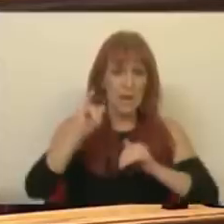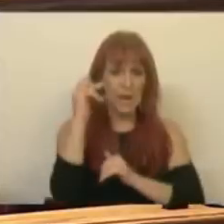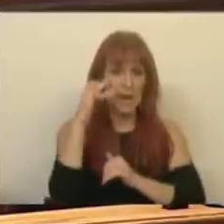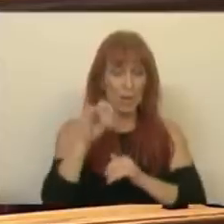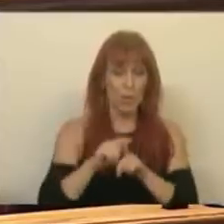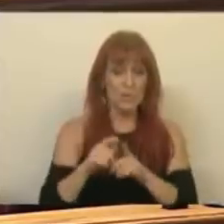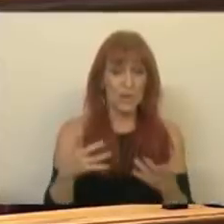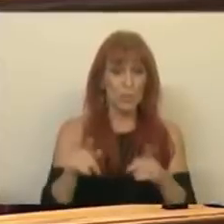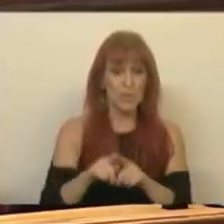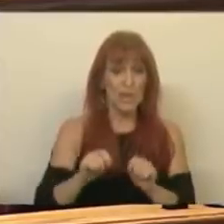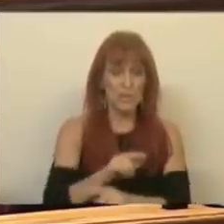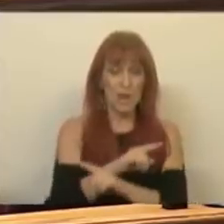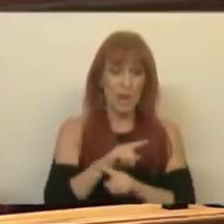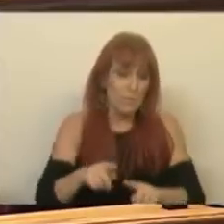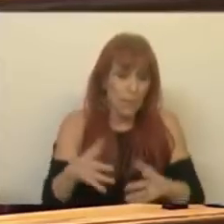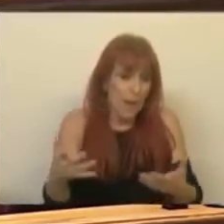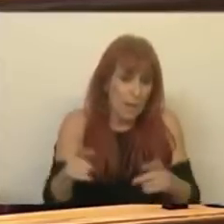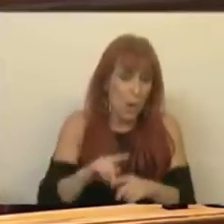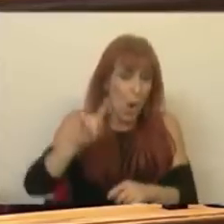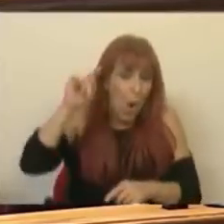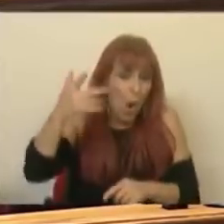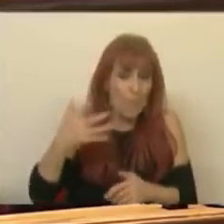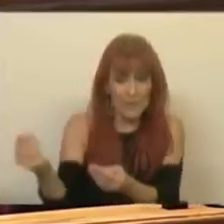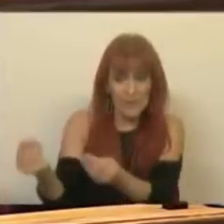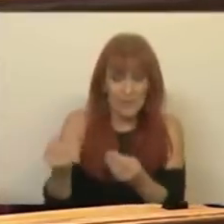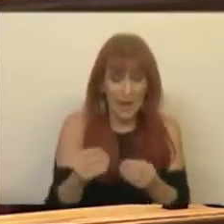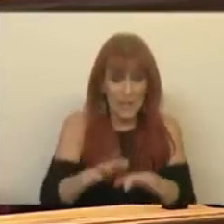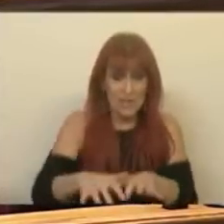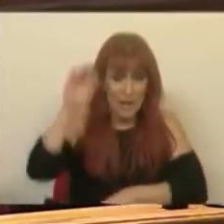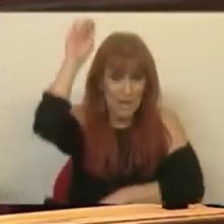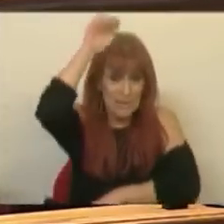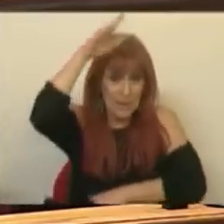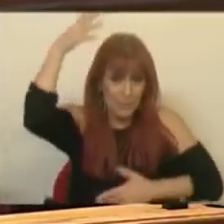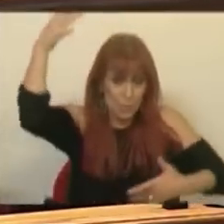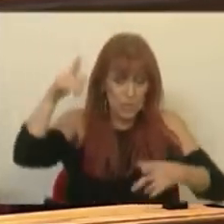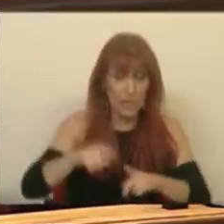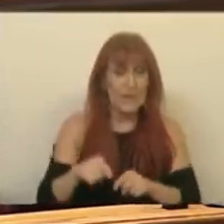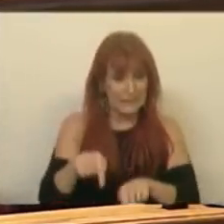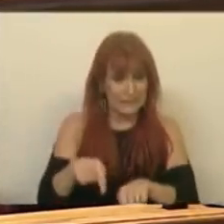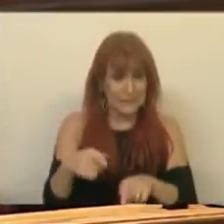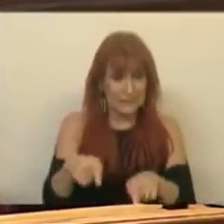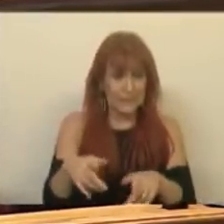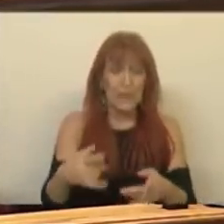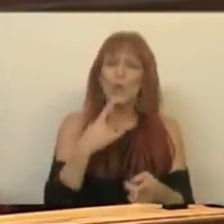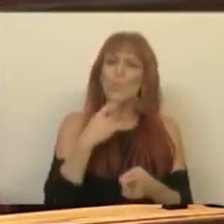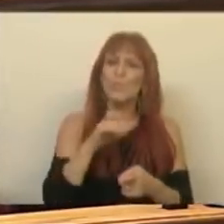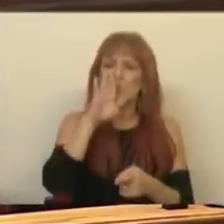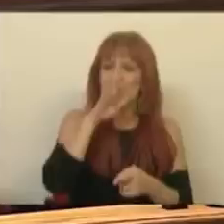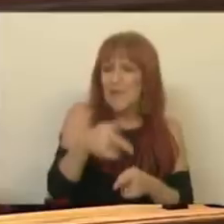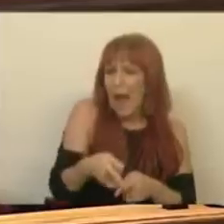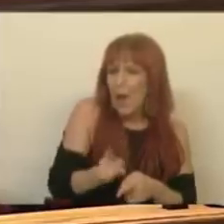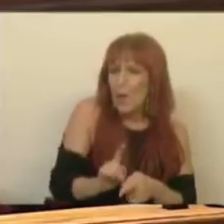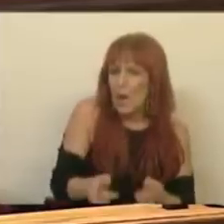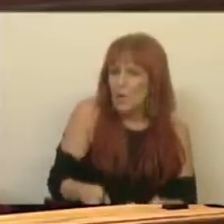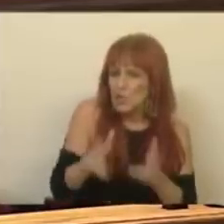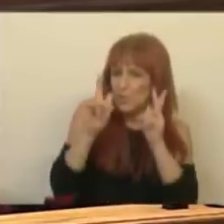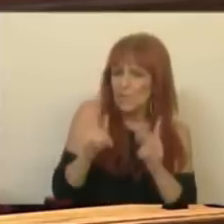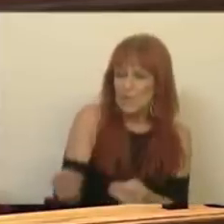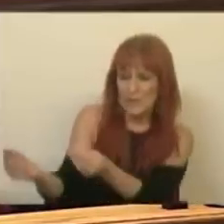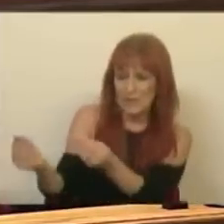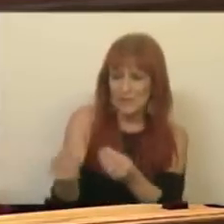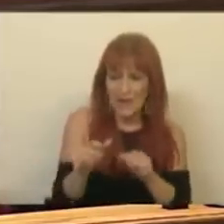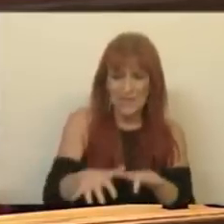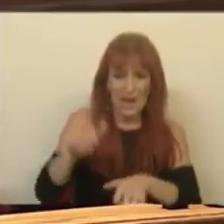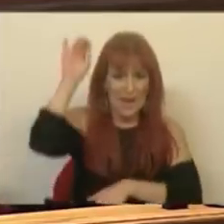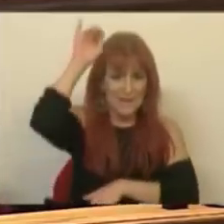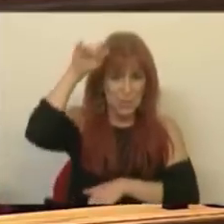a letra pede-nos de fazer isso A não ser que traga esta Assembleia da República isso mesmo e portanto eu pergunto está ou não disponível para trazer à